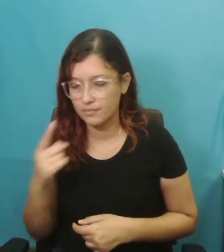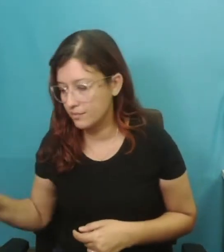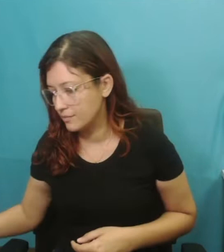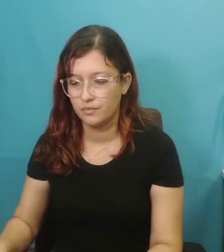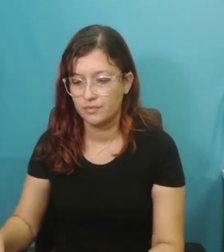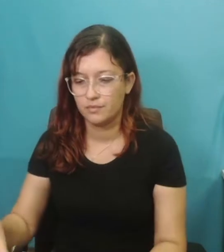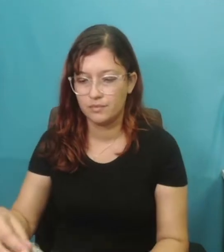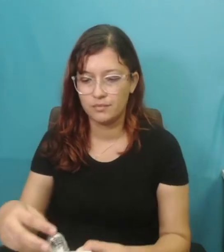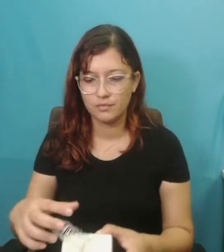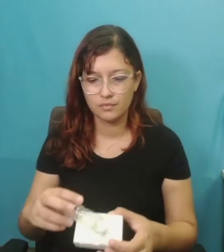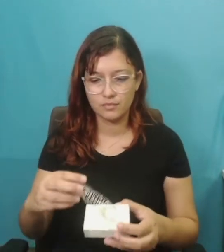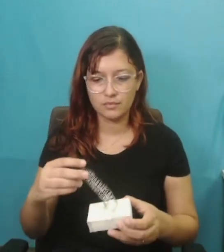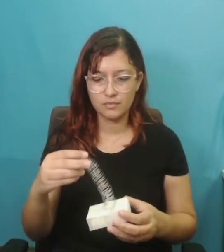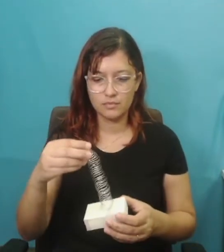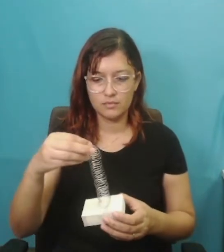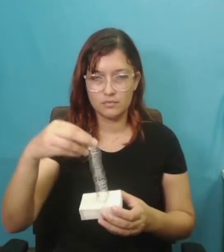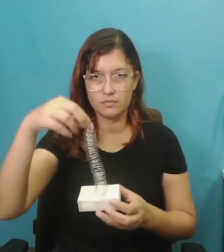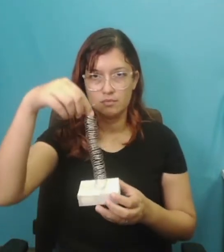Veja só.